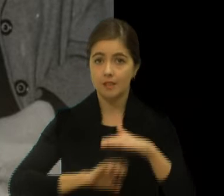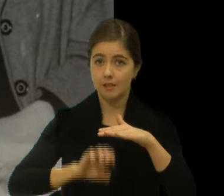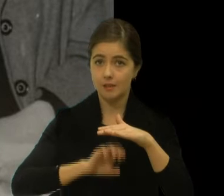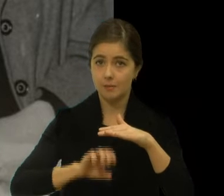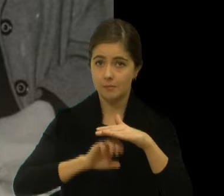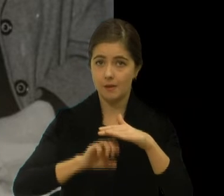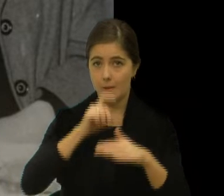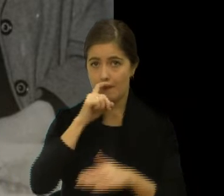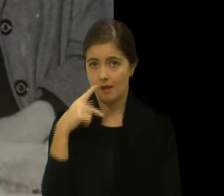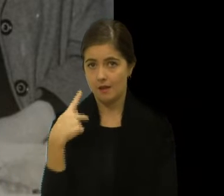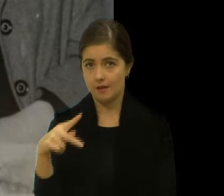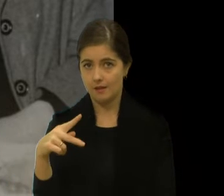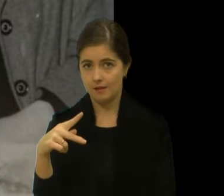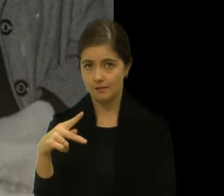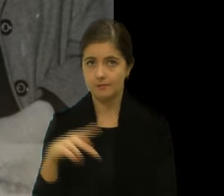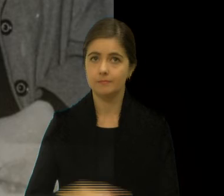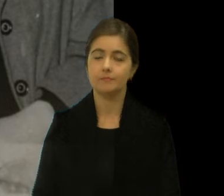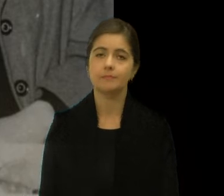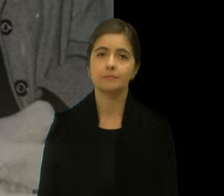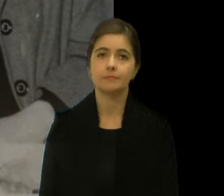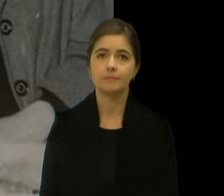Raquel,